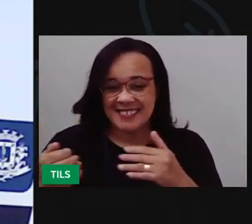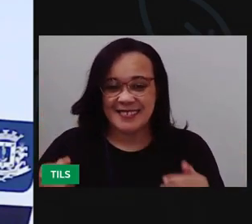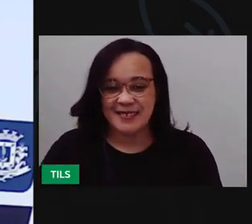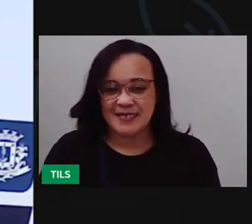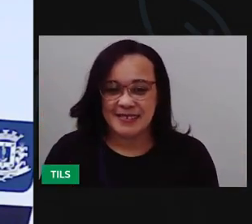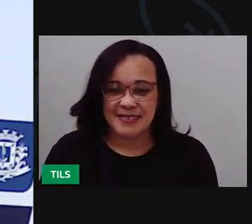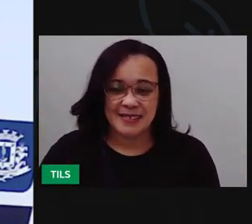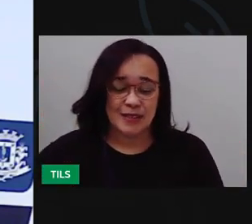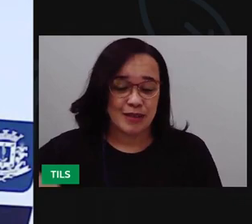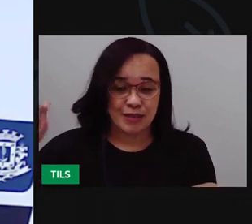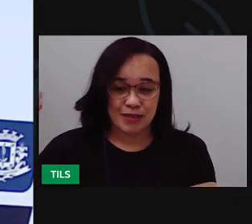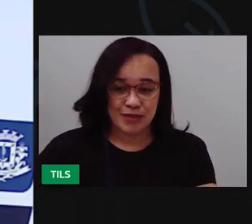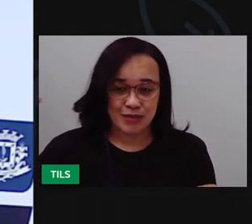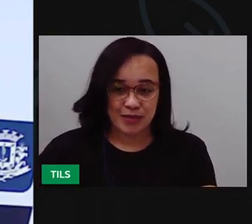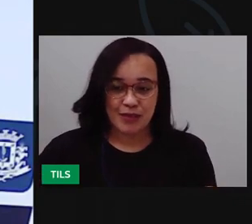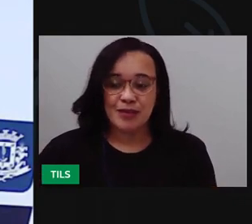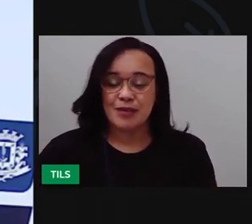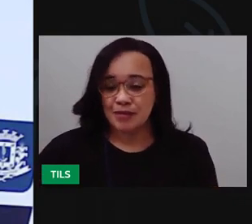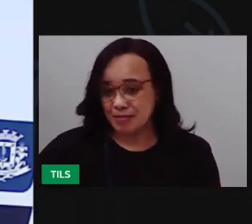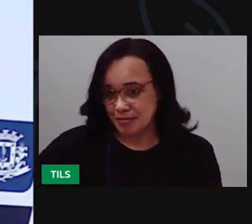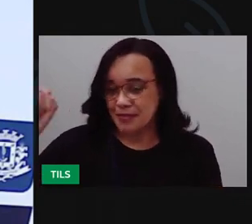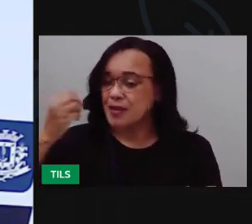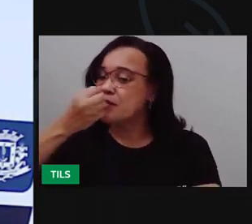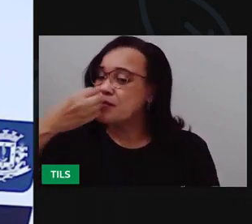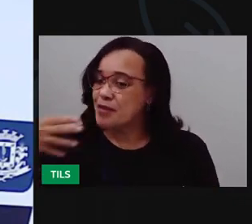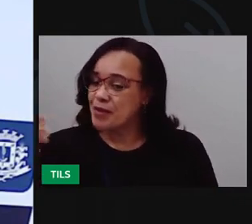para tomar sol